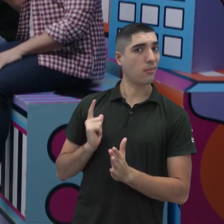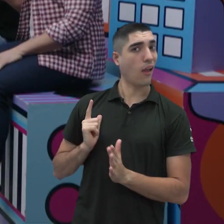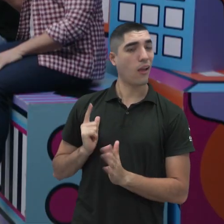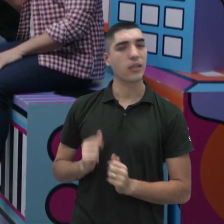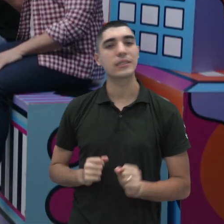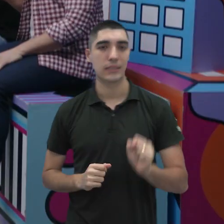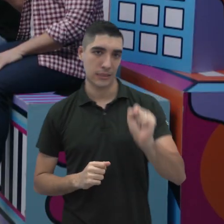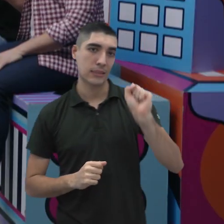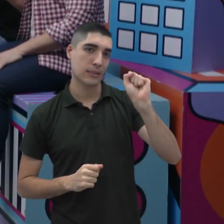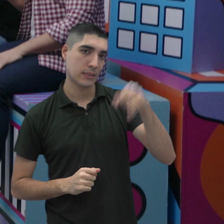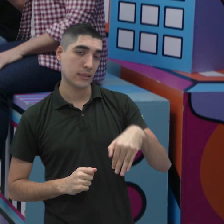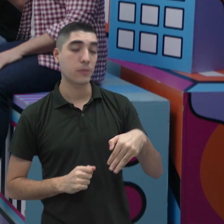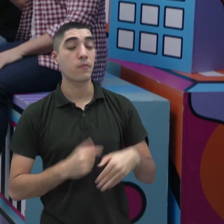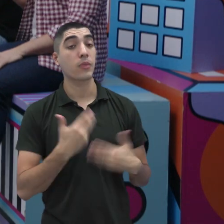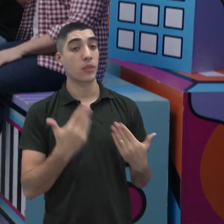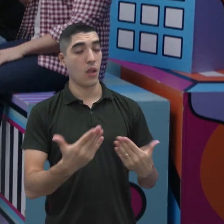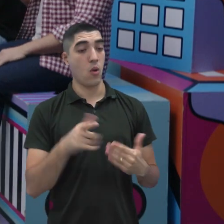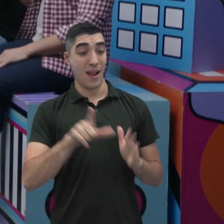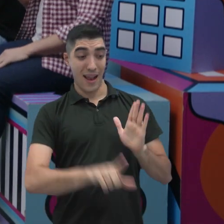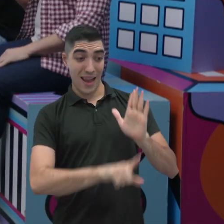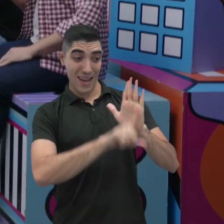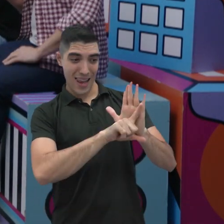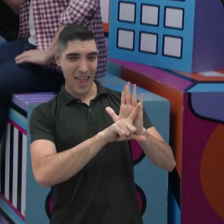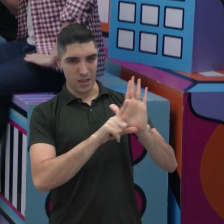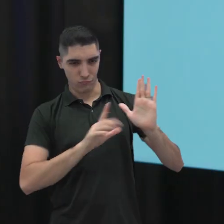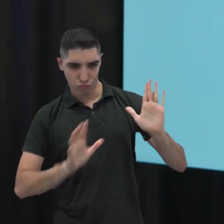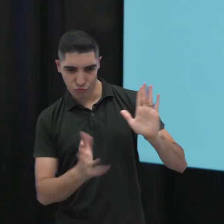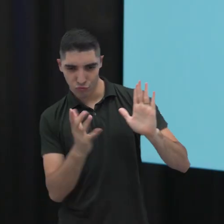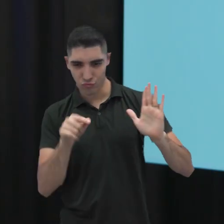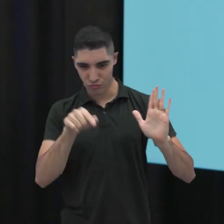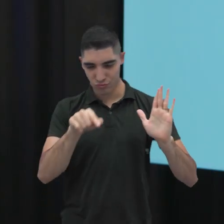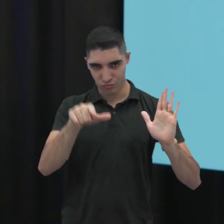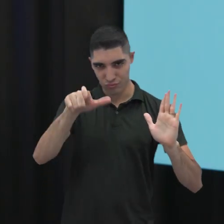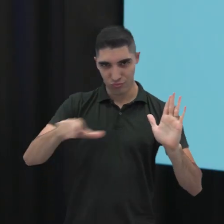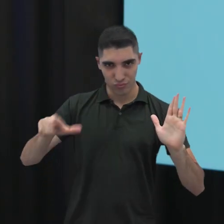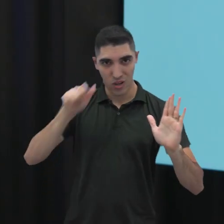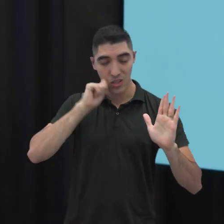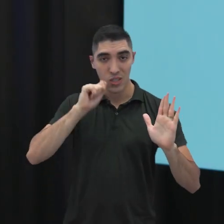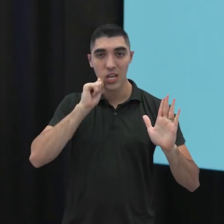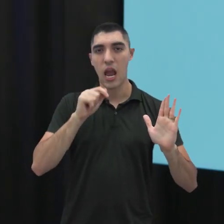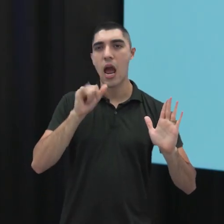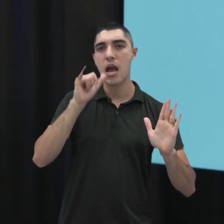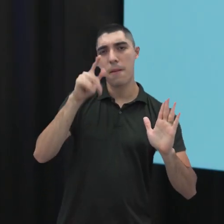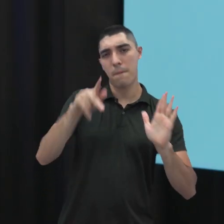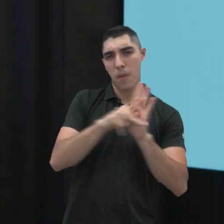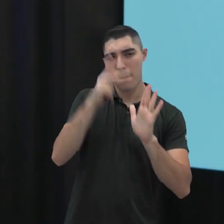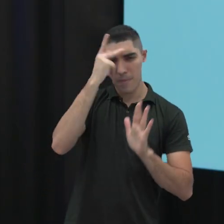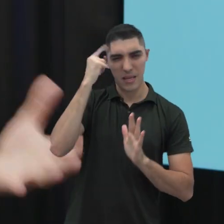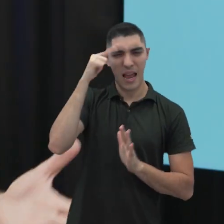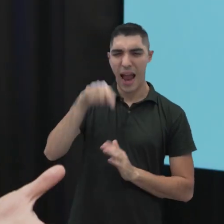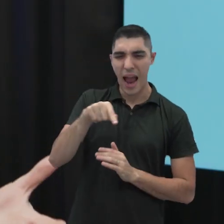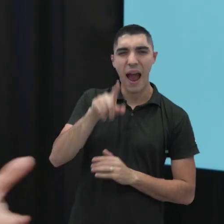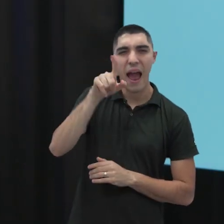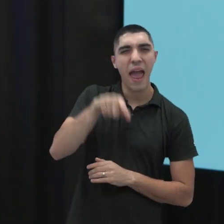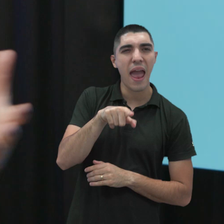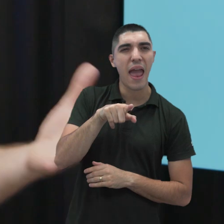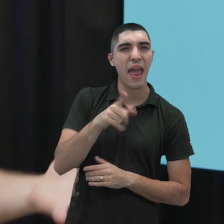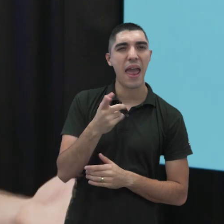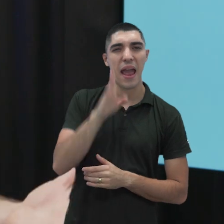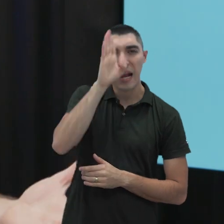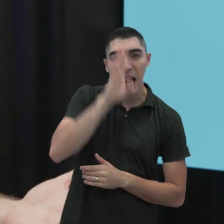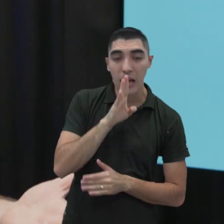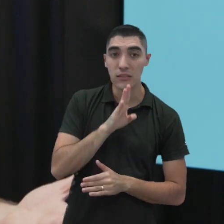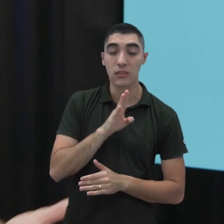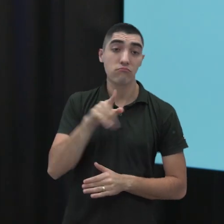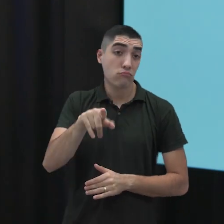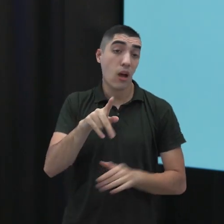né? As leis de incentivo, elas servem muito ao artista, mas quando ele faz de graça, o público já pagou, né? A gente já pagou o imposto, todo mundo já